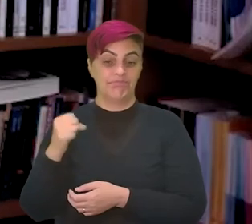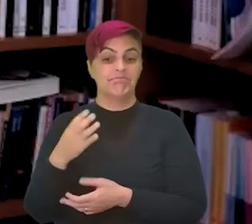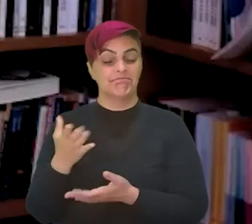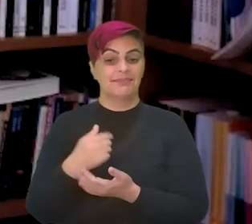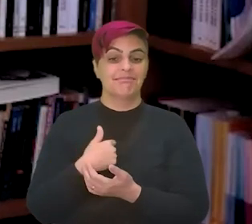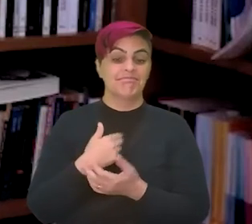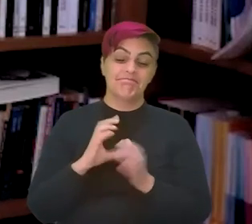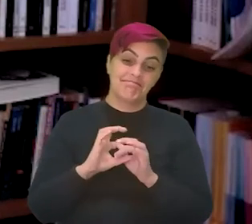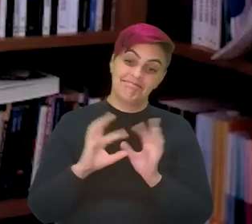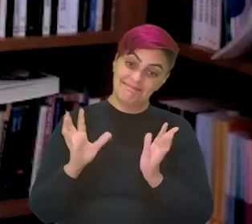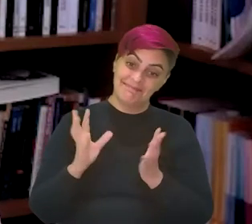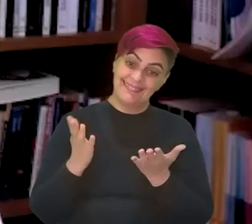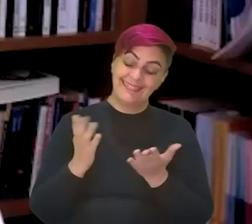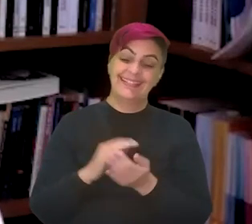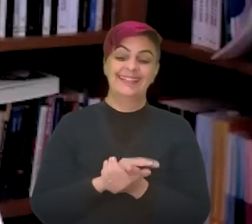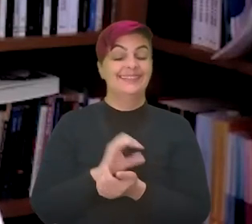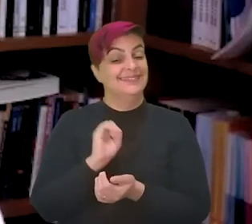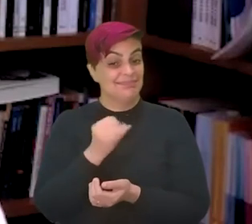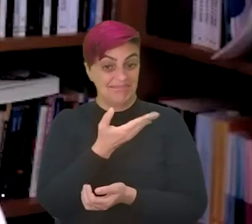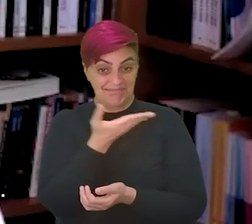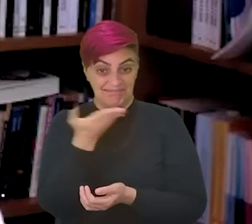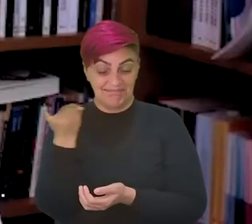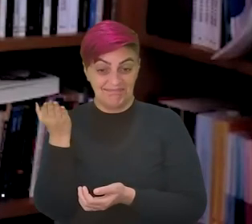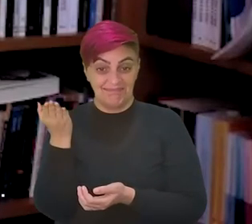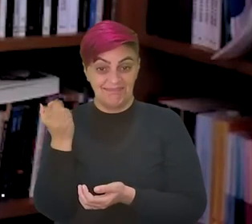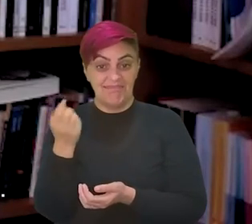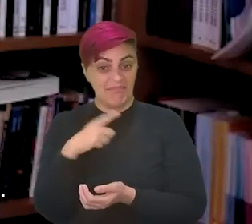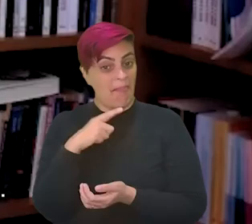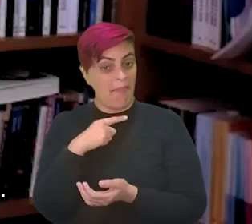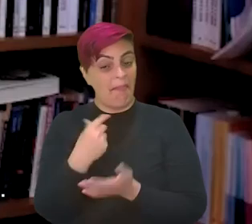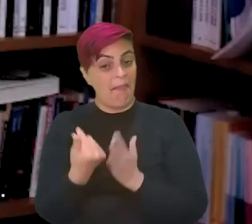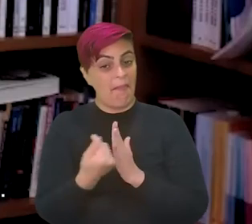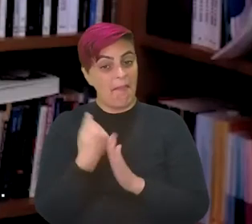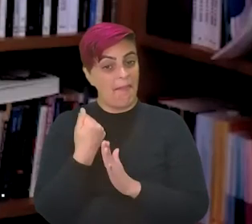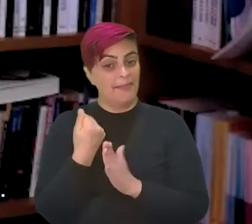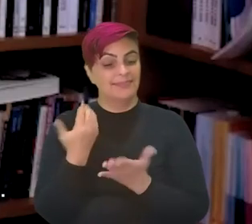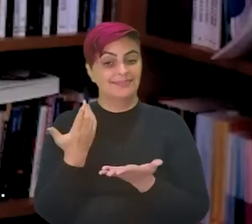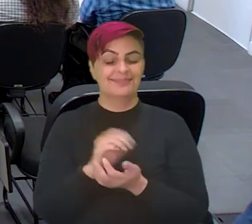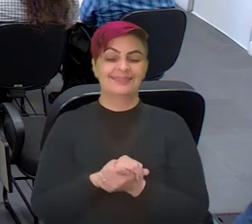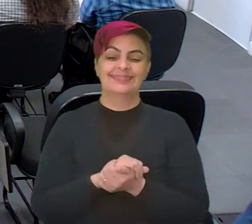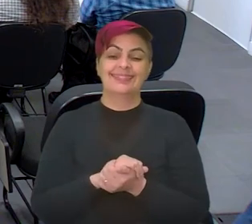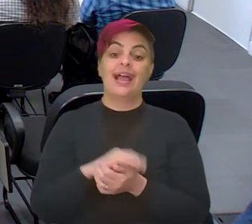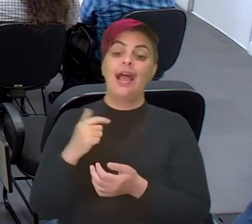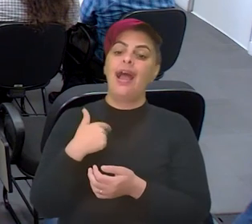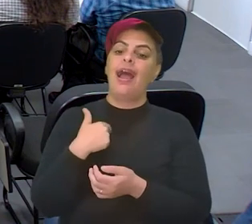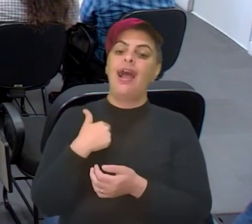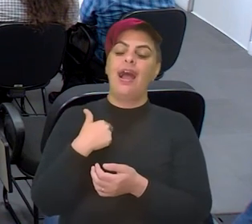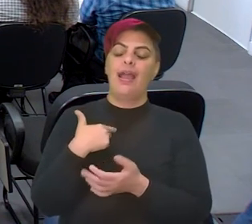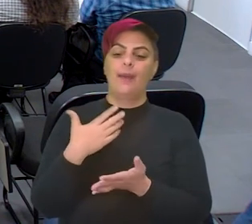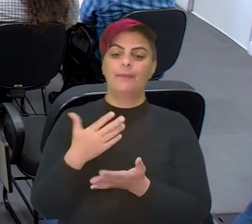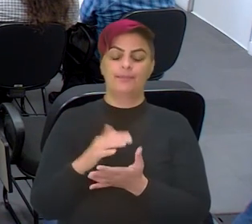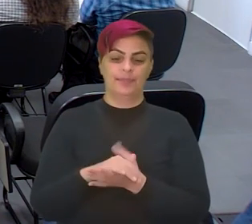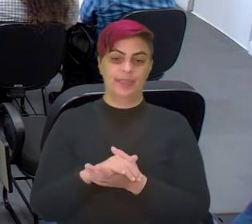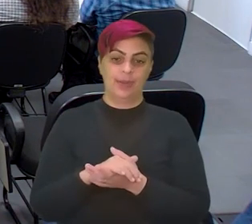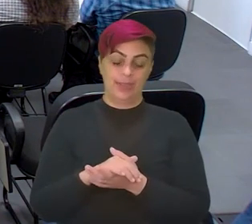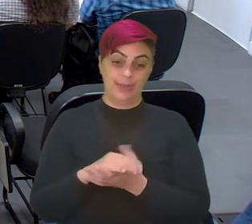enfim, estou disponível para se vocês tiverem alguma pergunta por acaso. Sim, eu queria abrir,